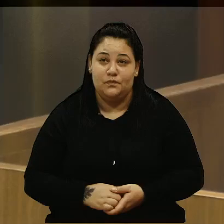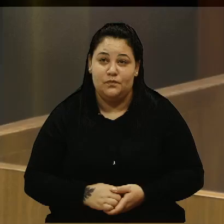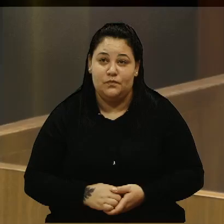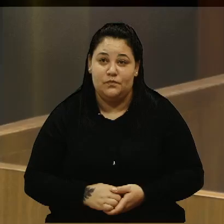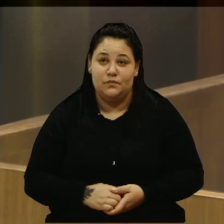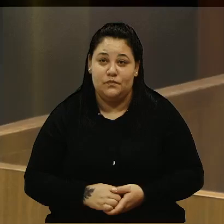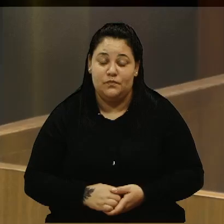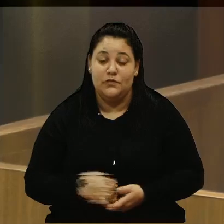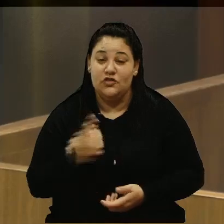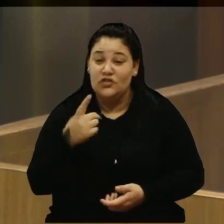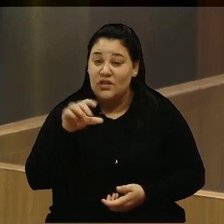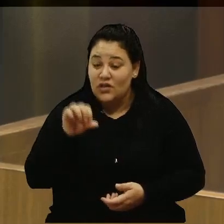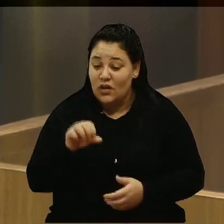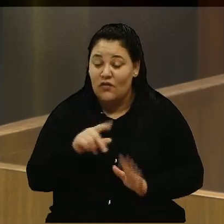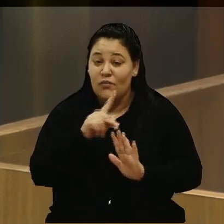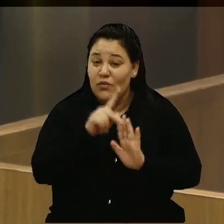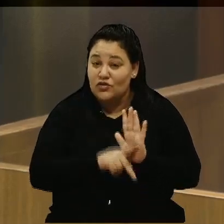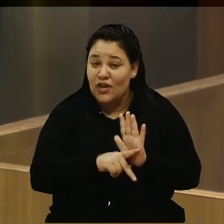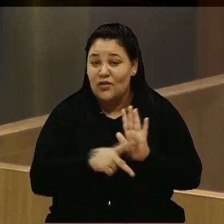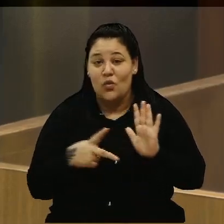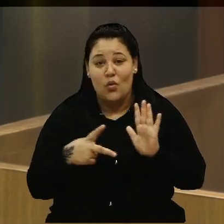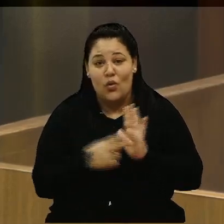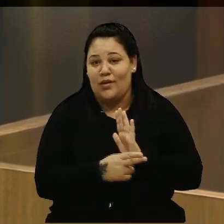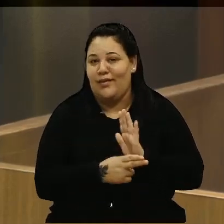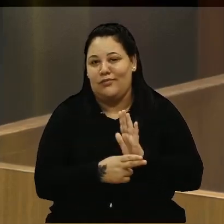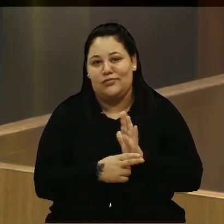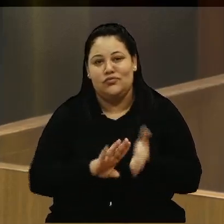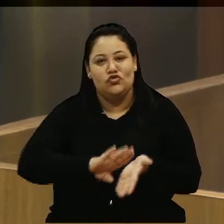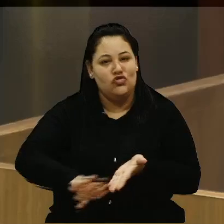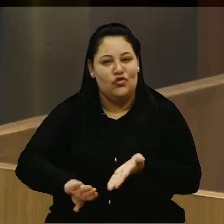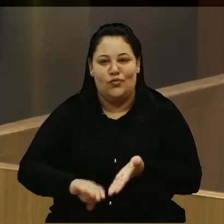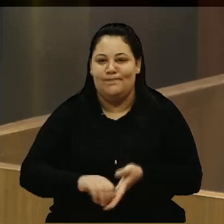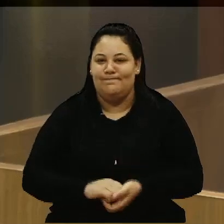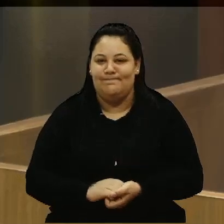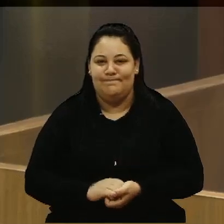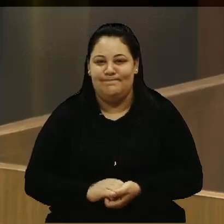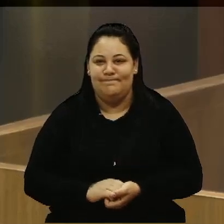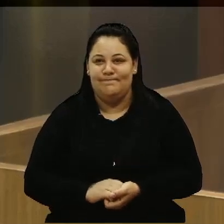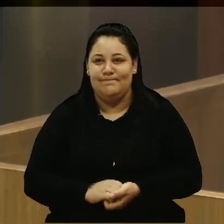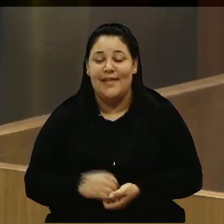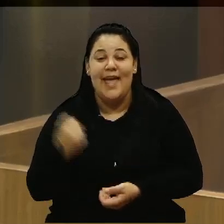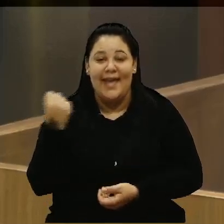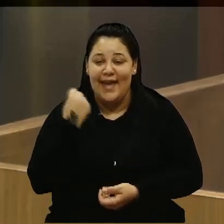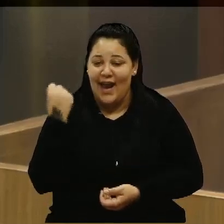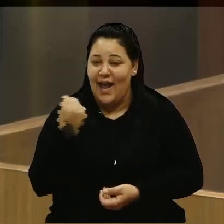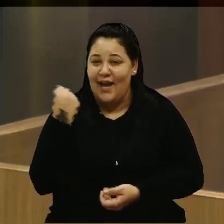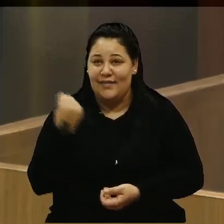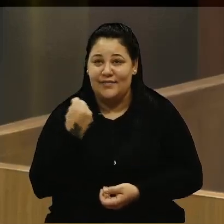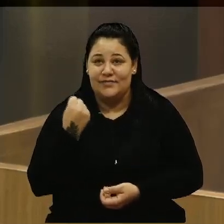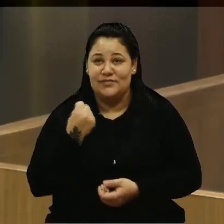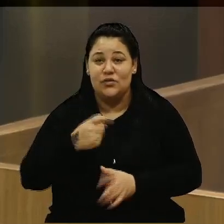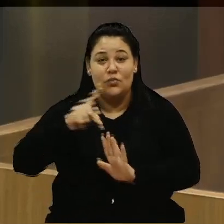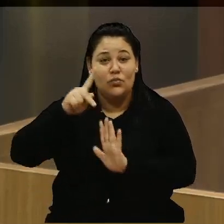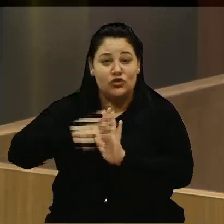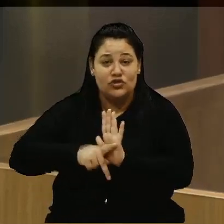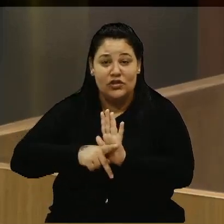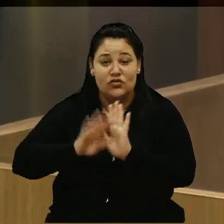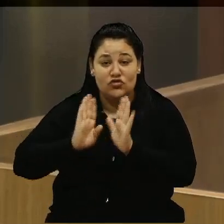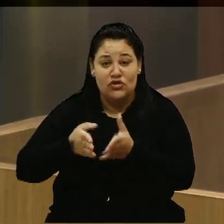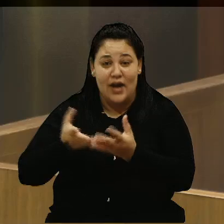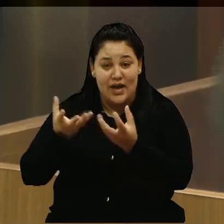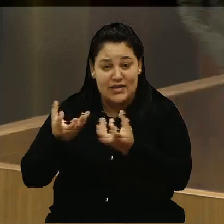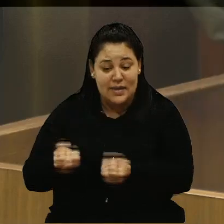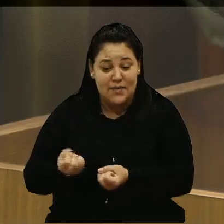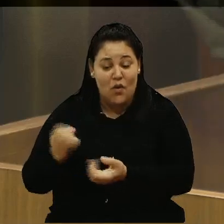19 projetos que são cortados. Isso é muito grave. São projetos que foram